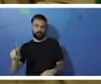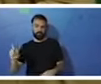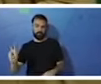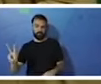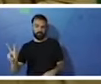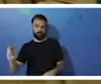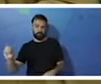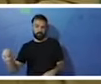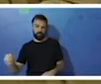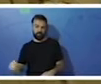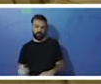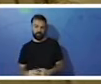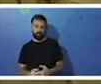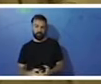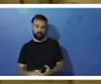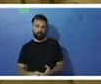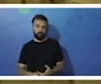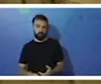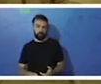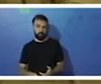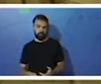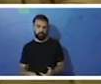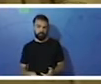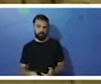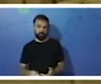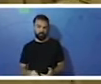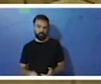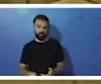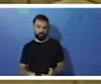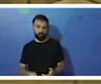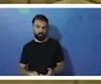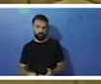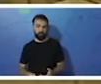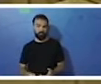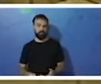Grupinhos de 10. Quantos cabem no 120?